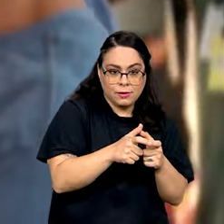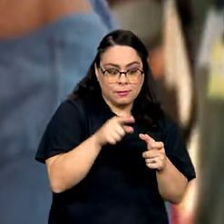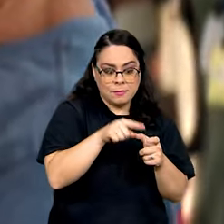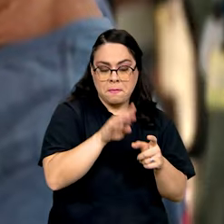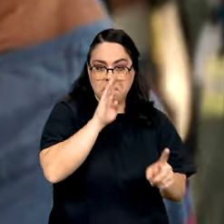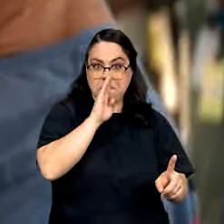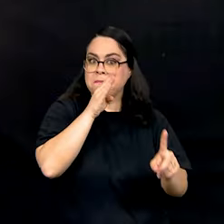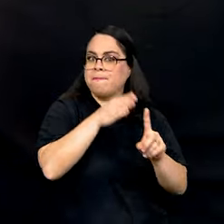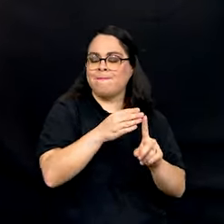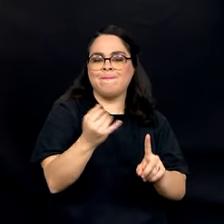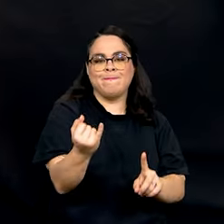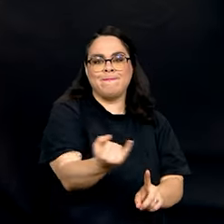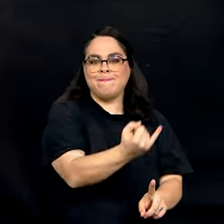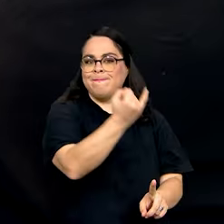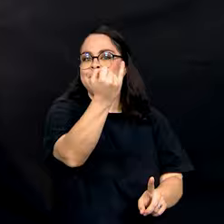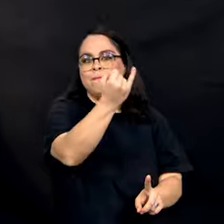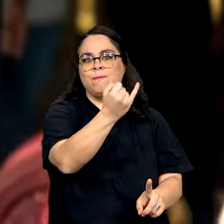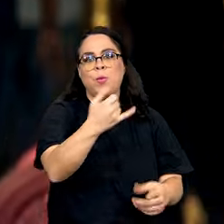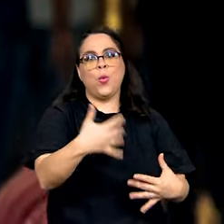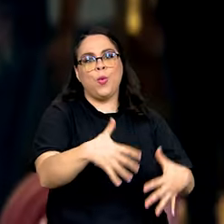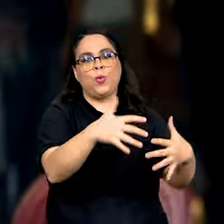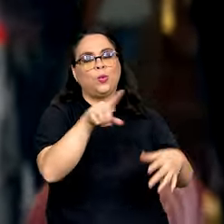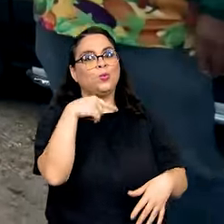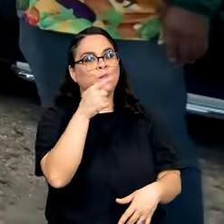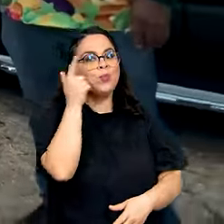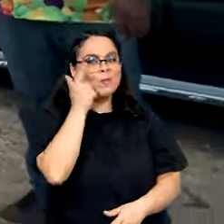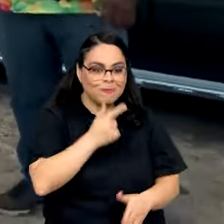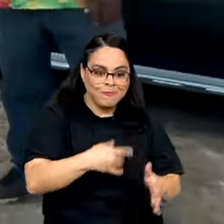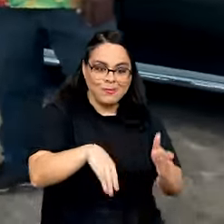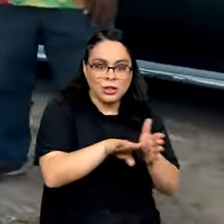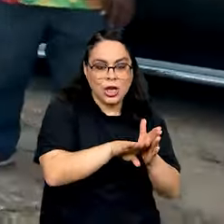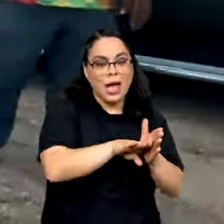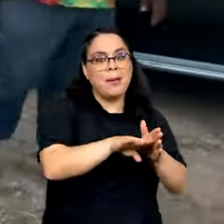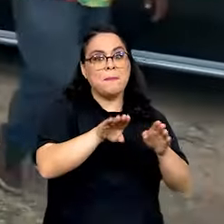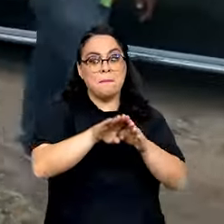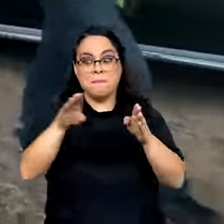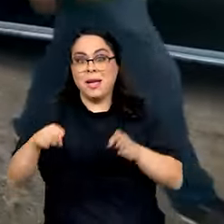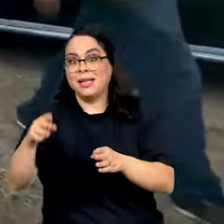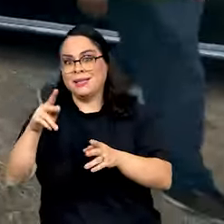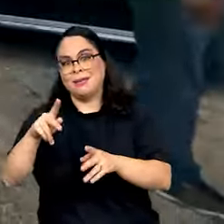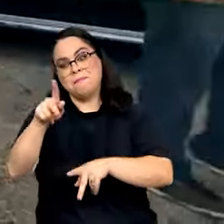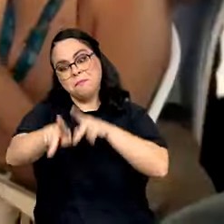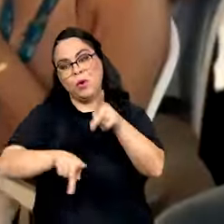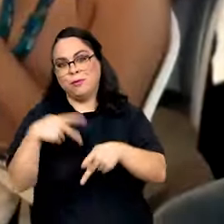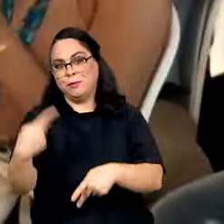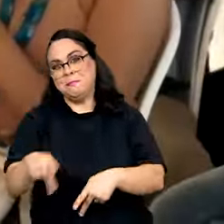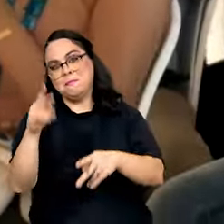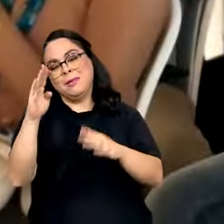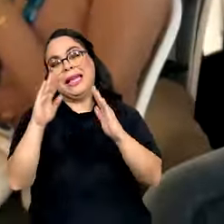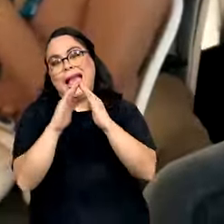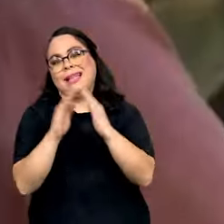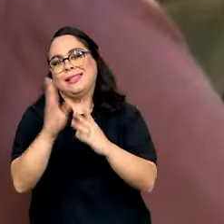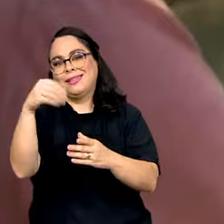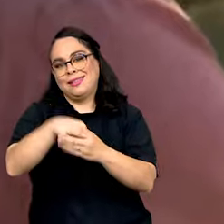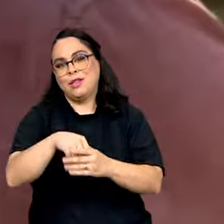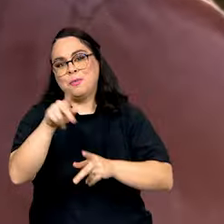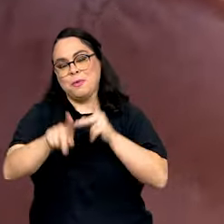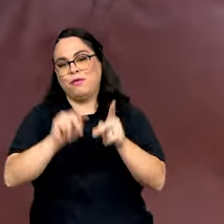destacadamente muito muito essenciais para que a gente possa chegar à mesa do povo brasileiro